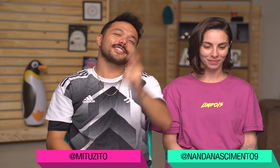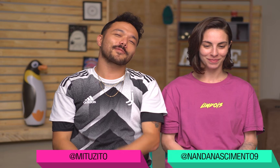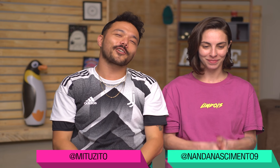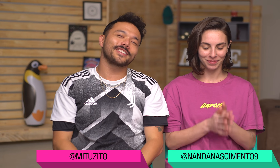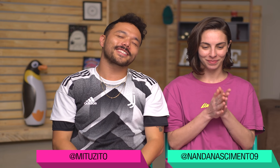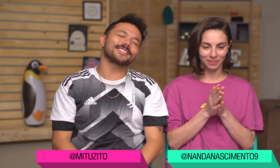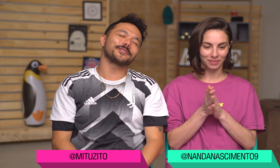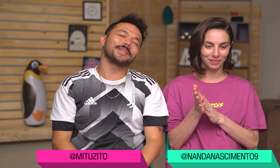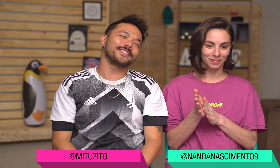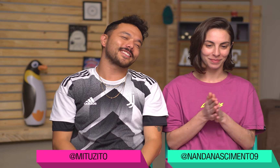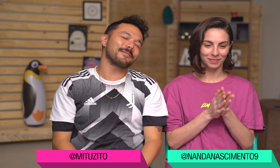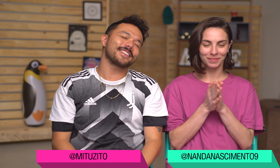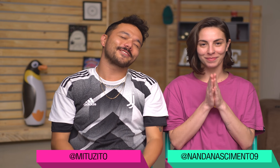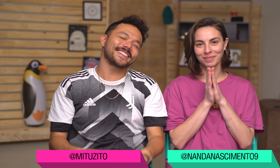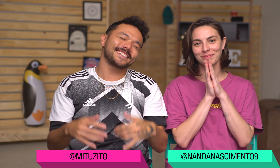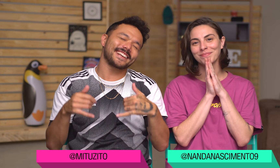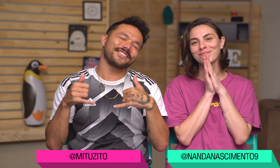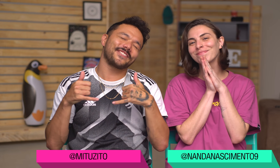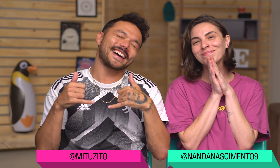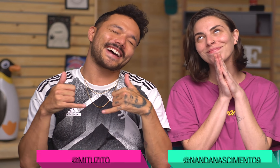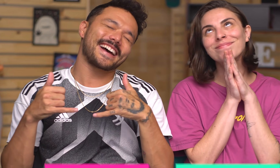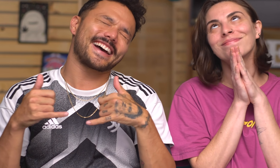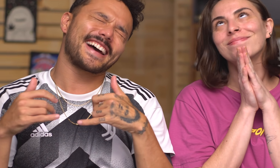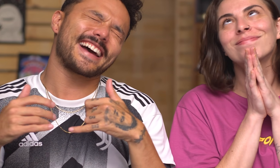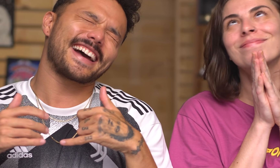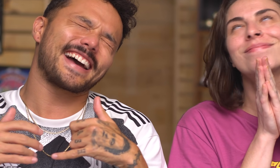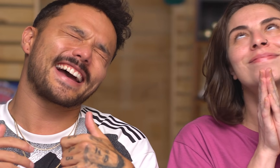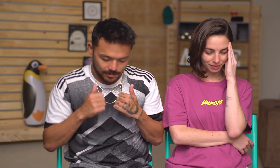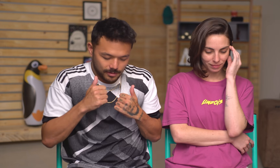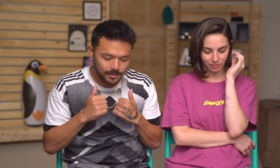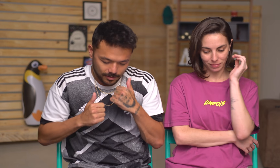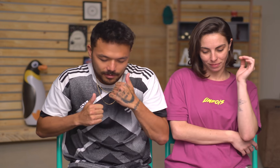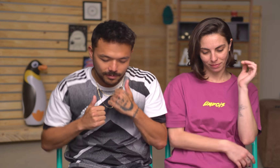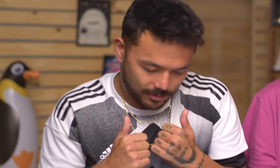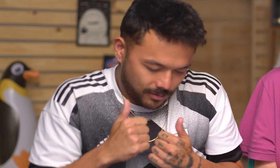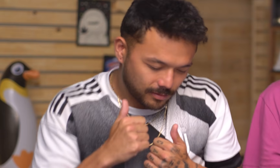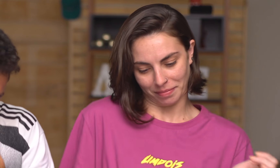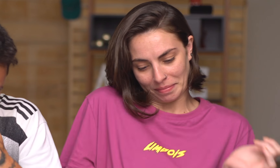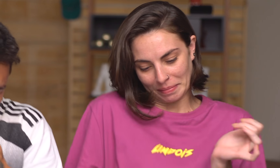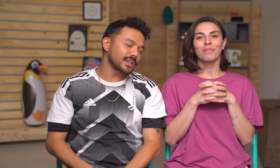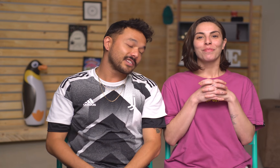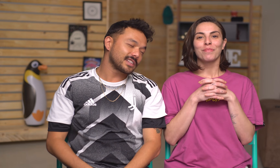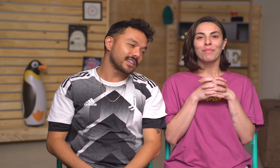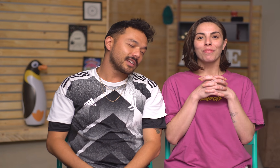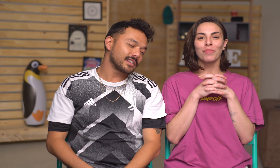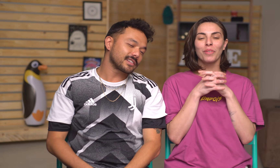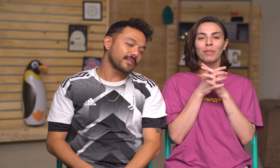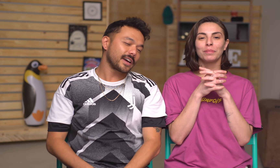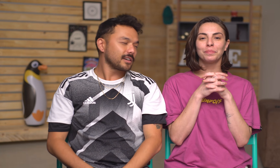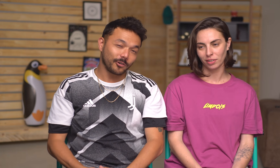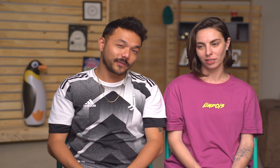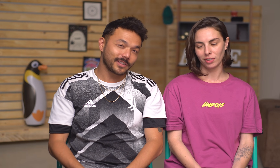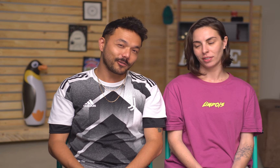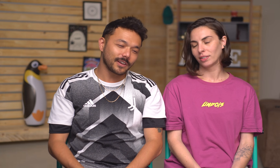E aí, seus maconhistas, sejam muito bem-vindos a mais um Chega na calle, Terça bota fogo, fogo, faia, fogo, fogo, Já que a gente tá aqui, né,